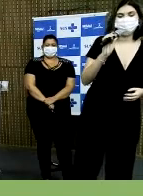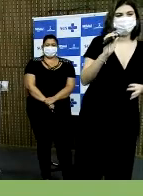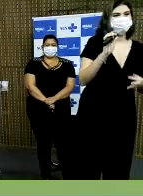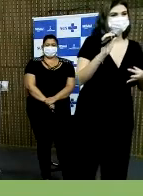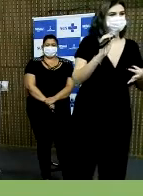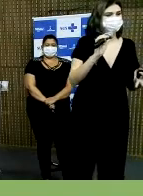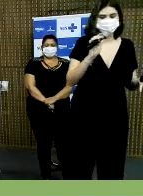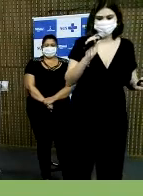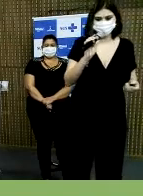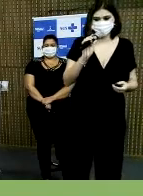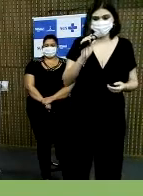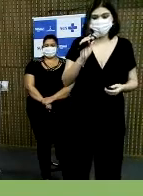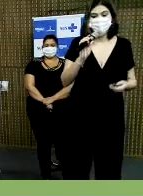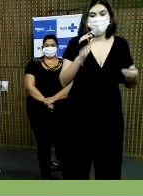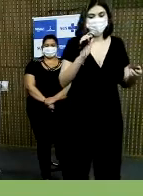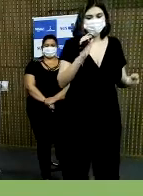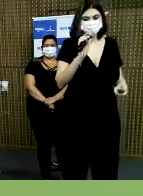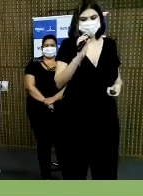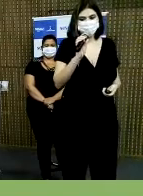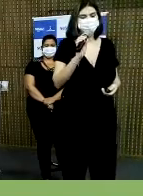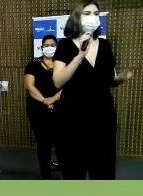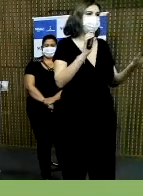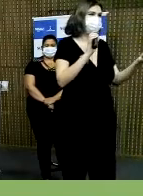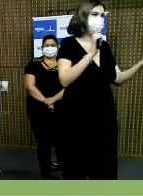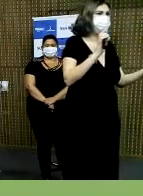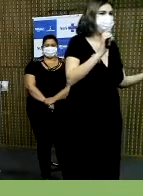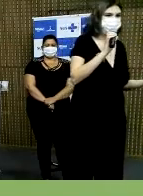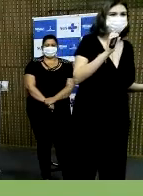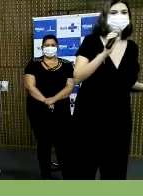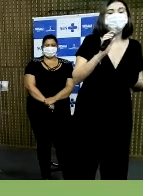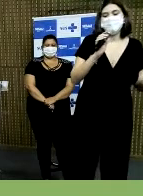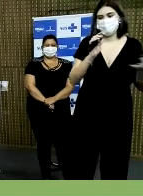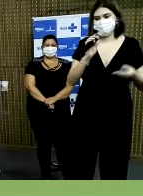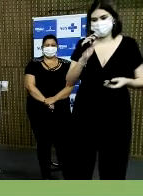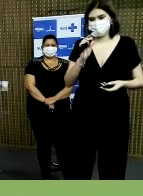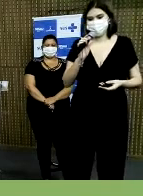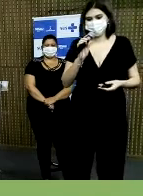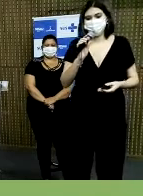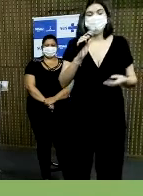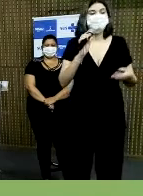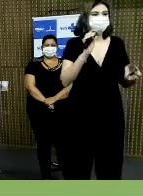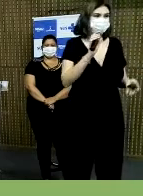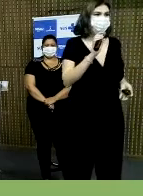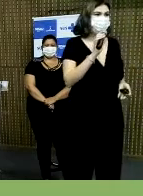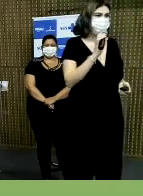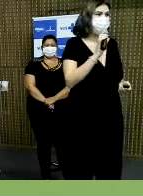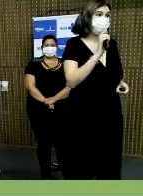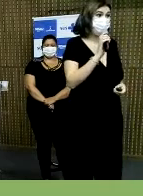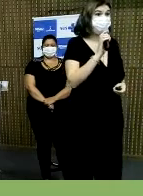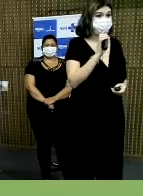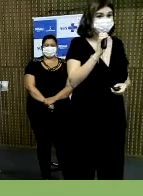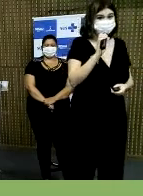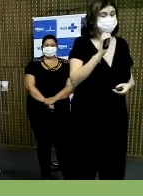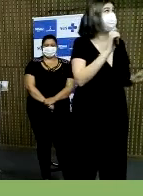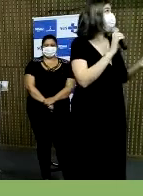óbitos maternos nós não tivemos nenhum número, óbitos fetais nós tivemos em 2020, em 2021, e este ano também no caso de